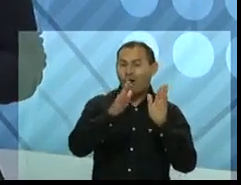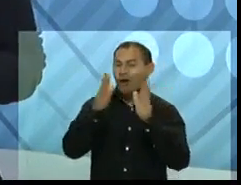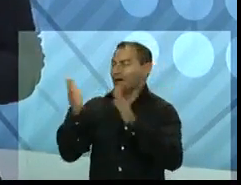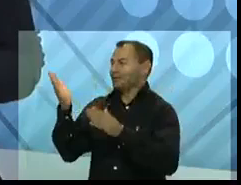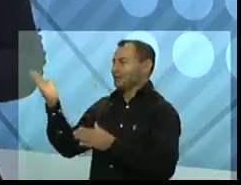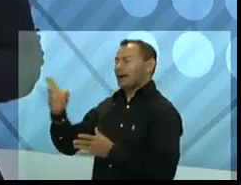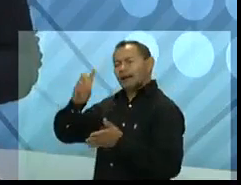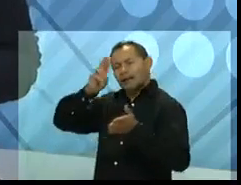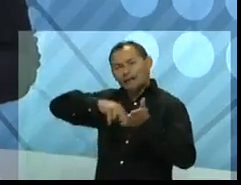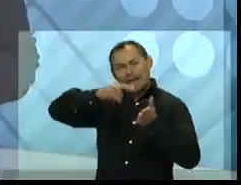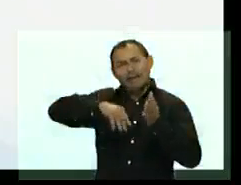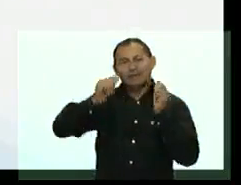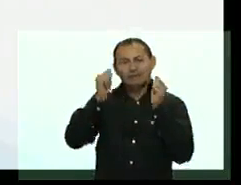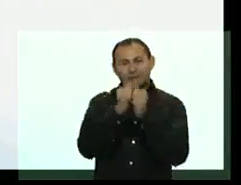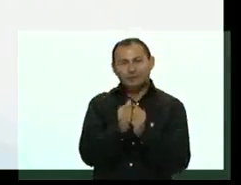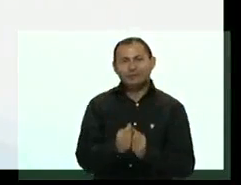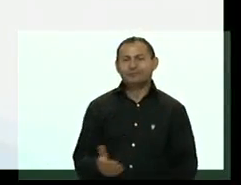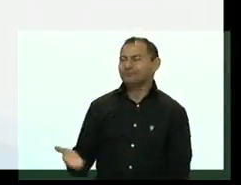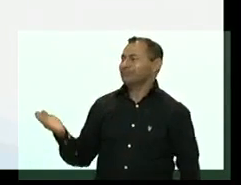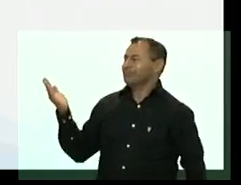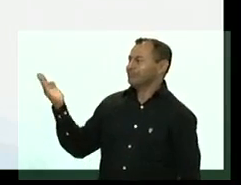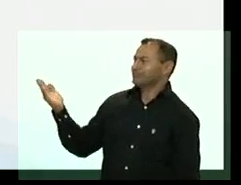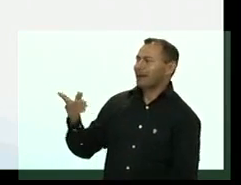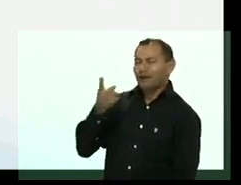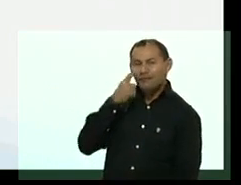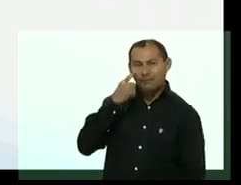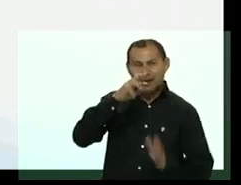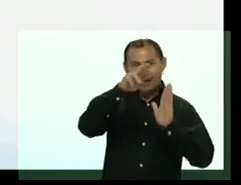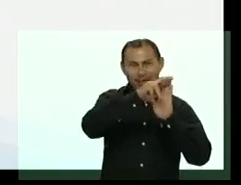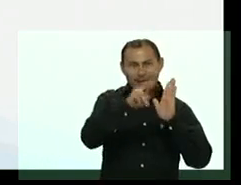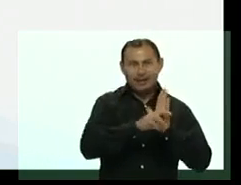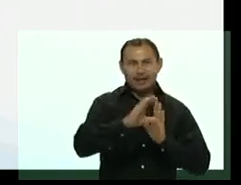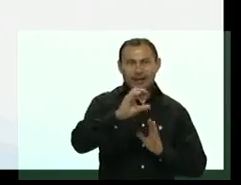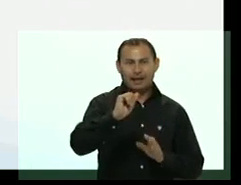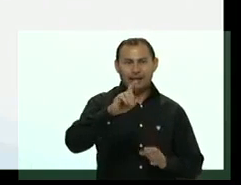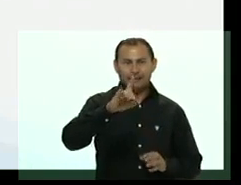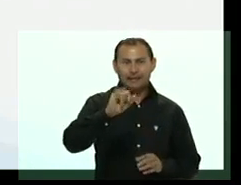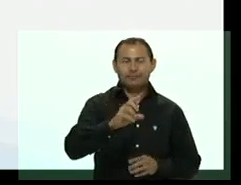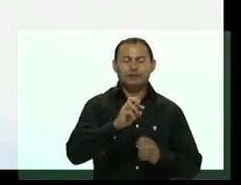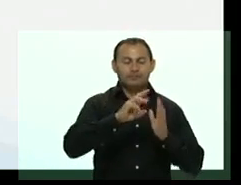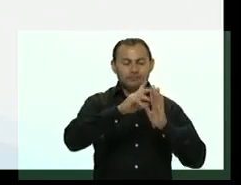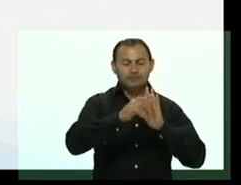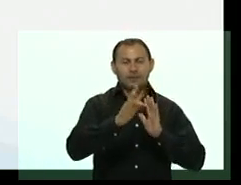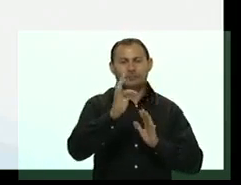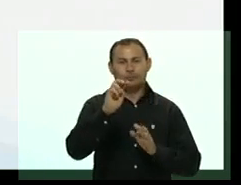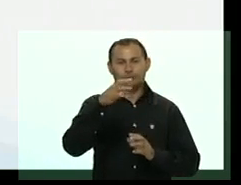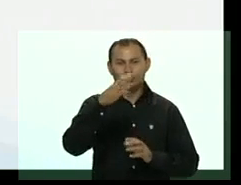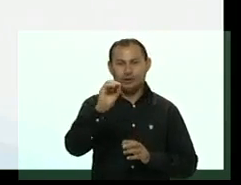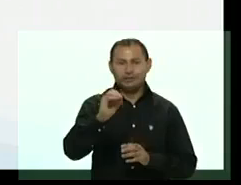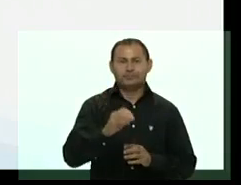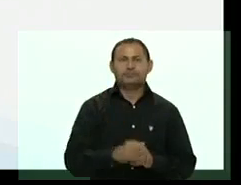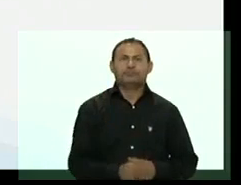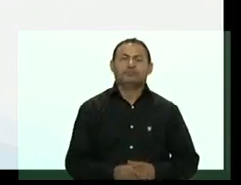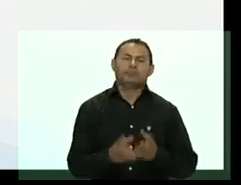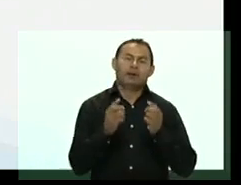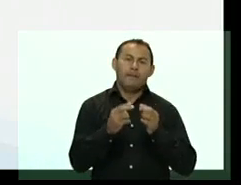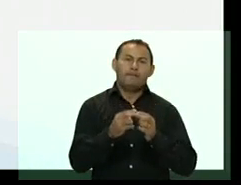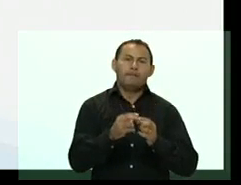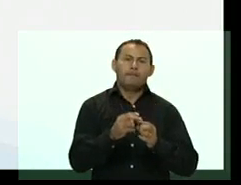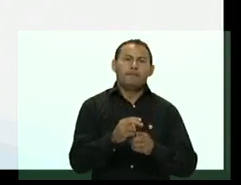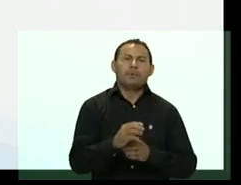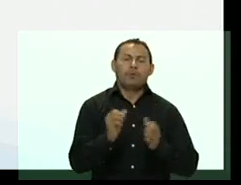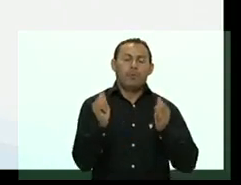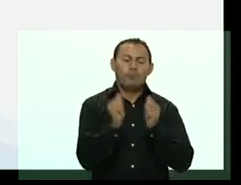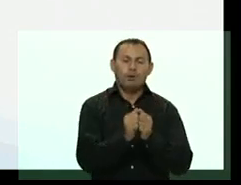possa lê-los juntos, né? Então vimos que a regra da cadeia ela é utilizada para derivar funções